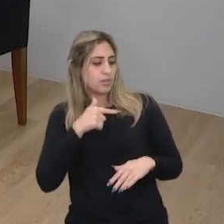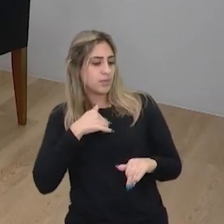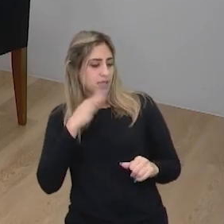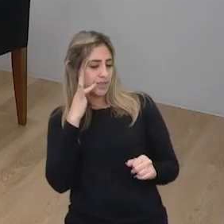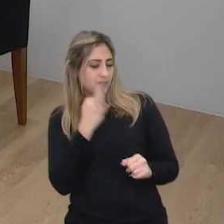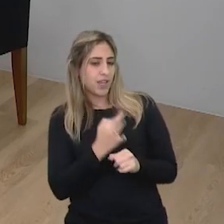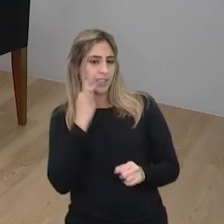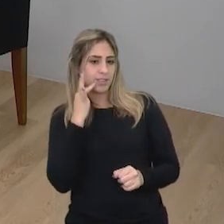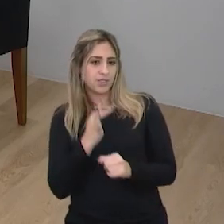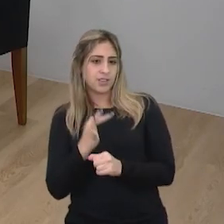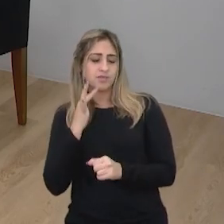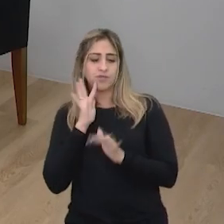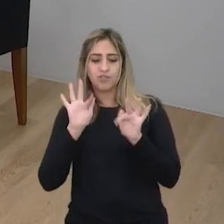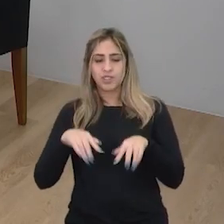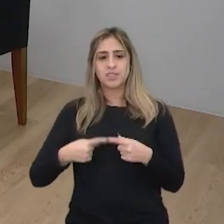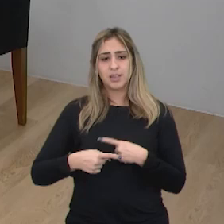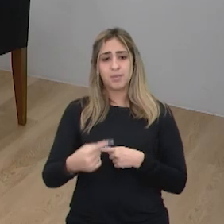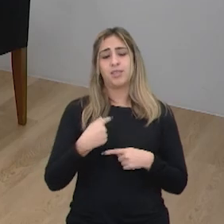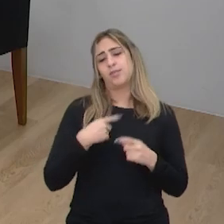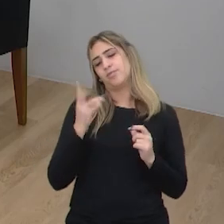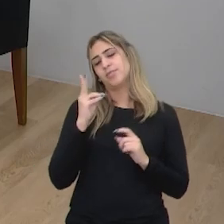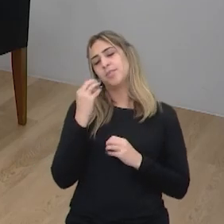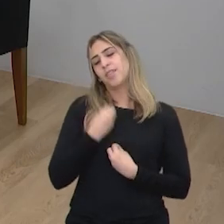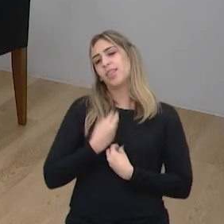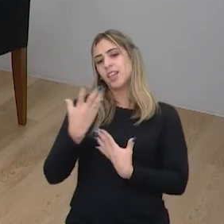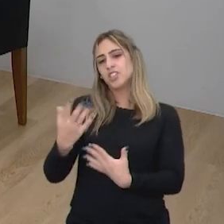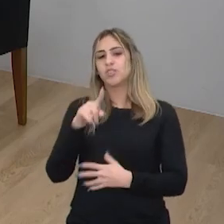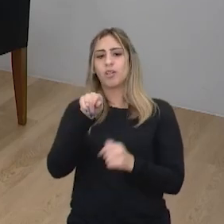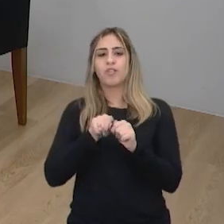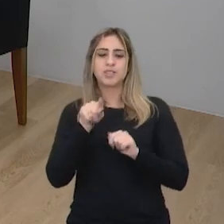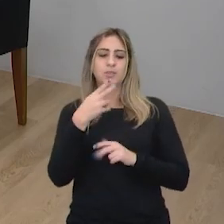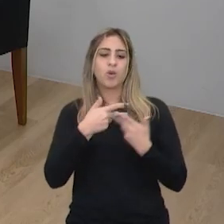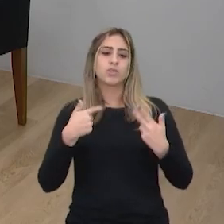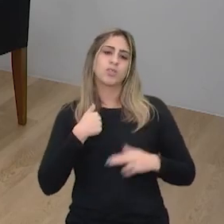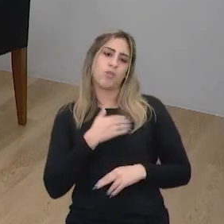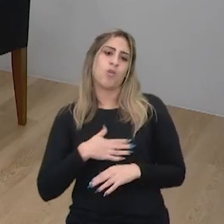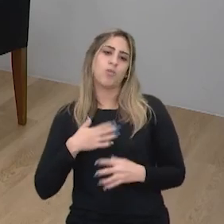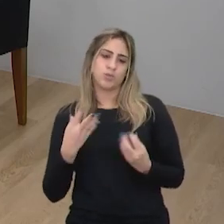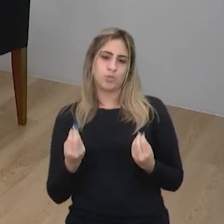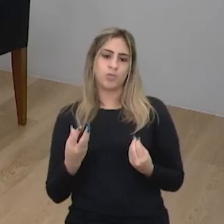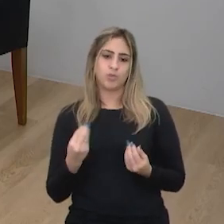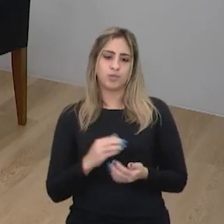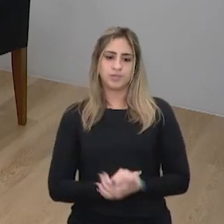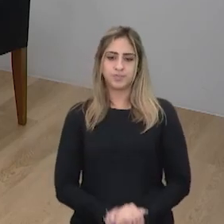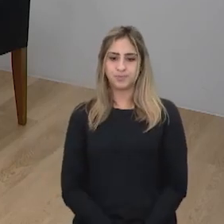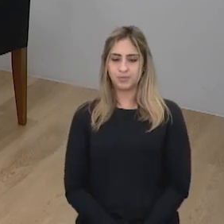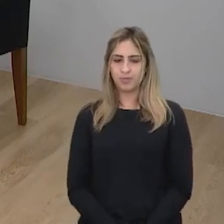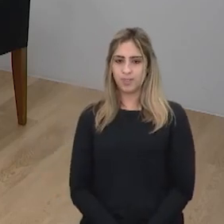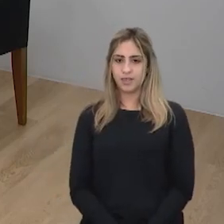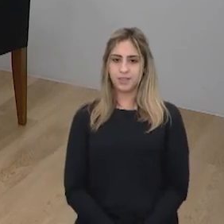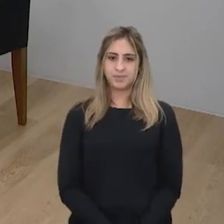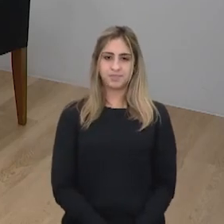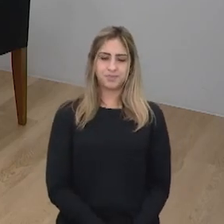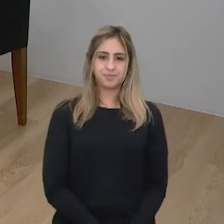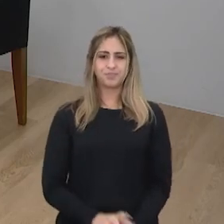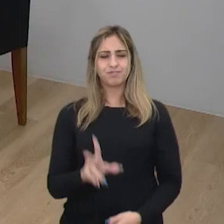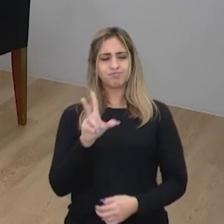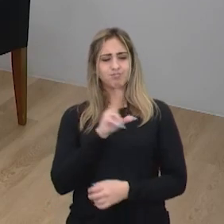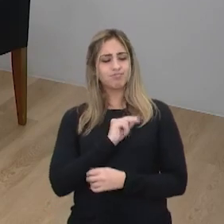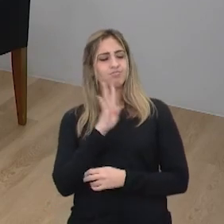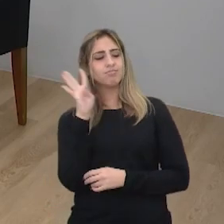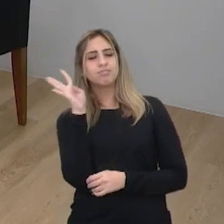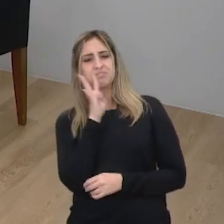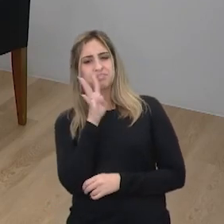férias, fim de semana, tudo que eu tenho, eu me dedico a isso, que é uma coisa que eu gosto muito. Nossa, olha que bacana,